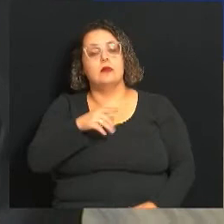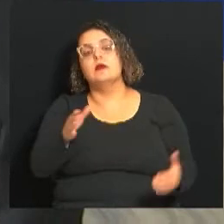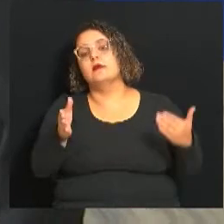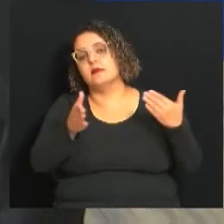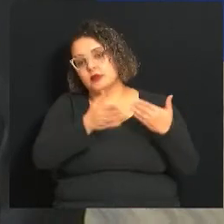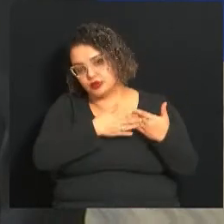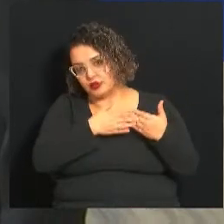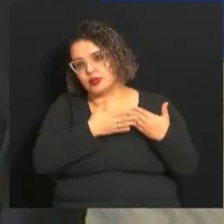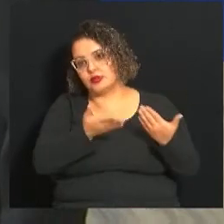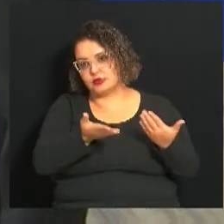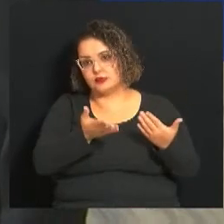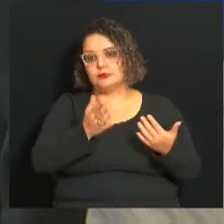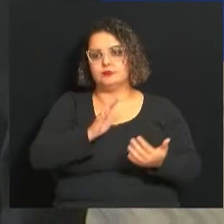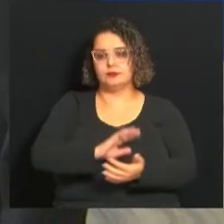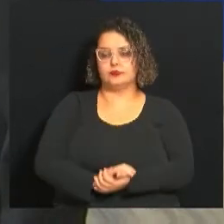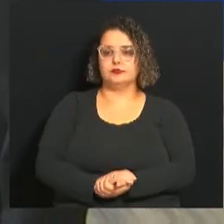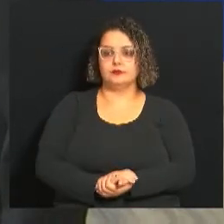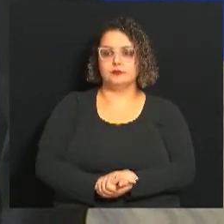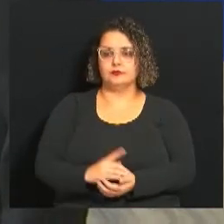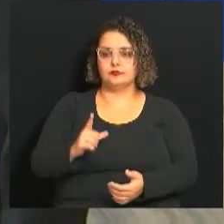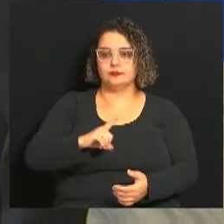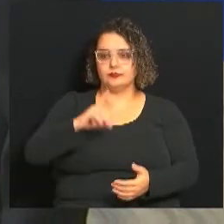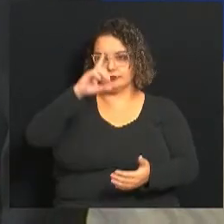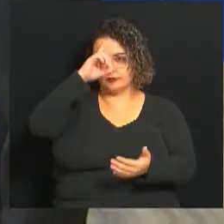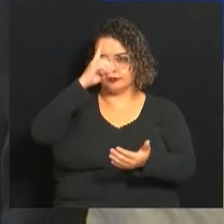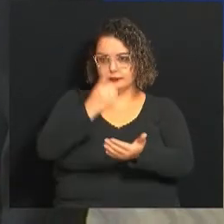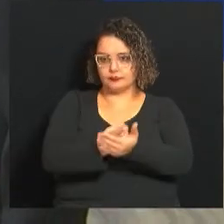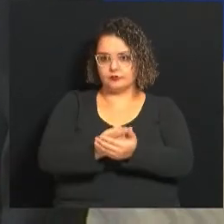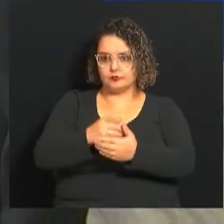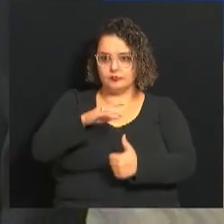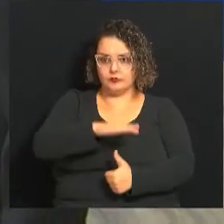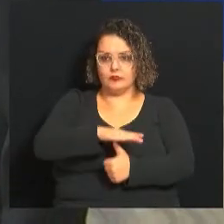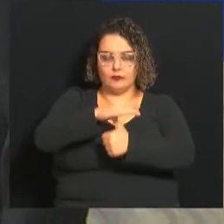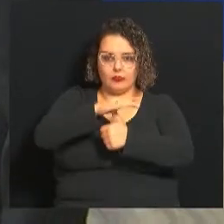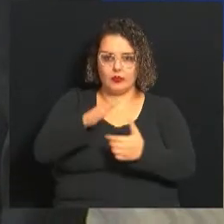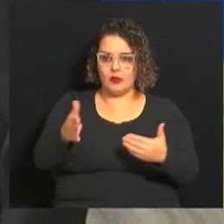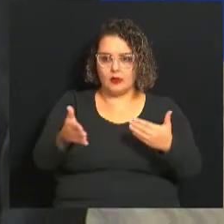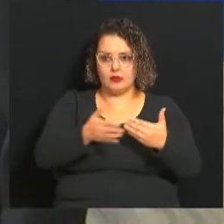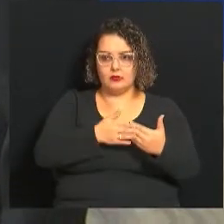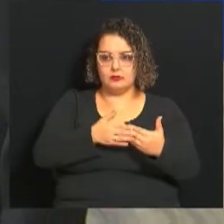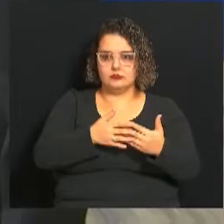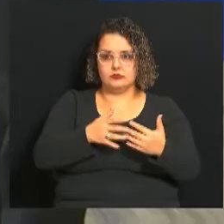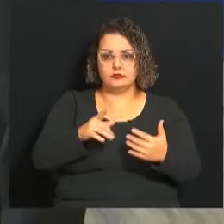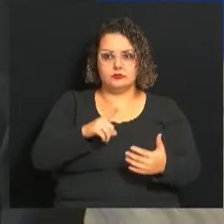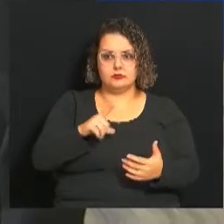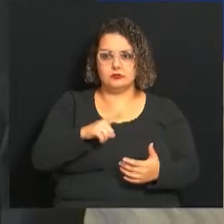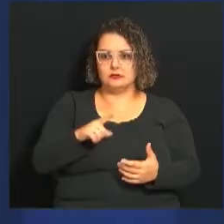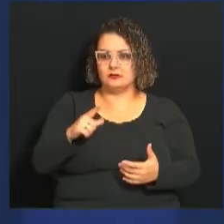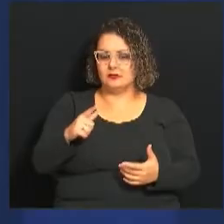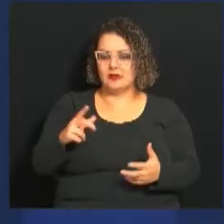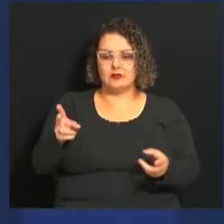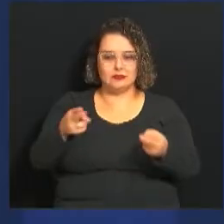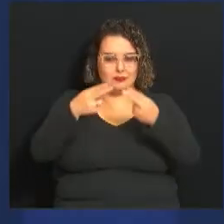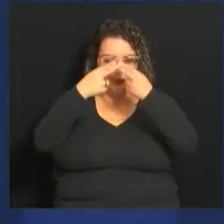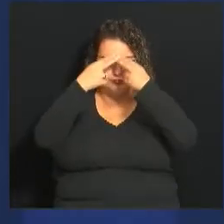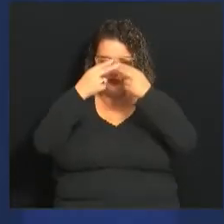Quando teve-se uma decisão da reitoria de fechar lá. Isso causou um trauma muito